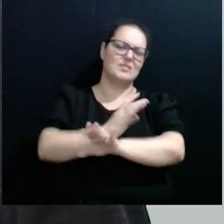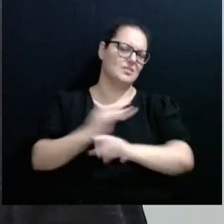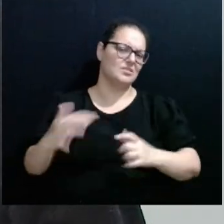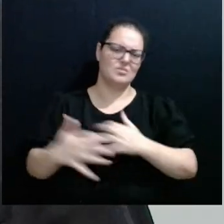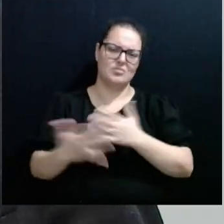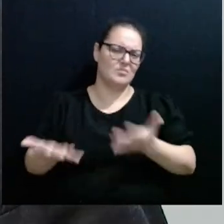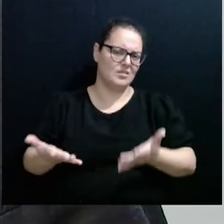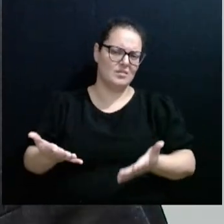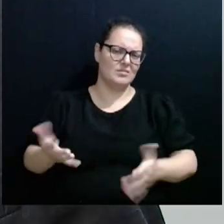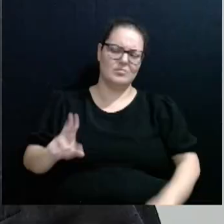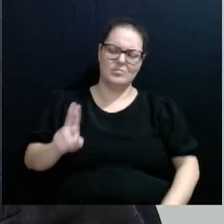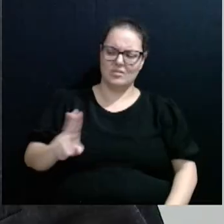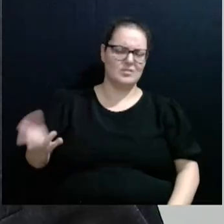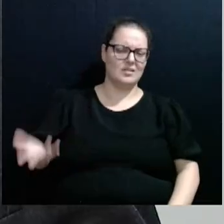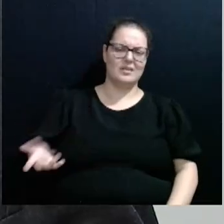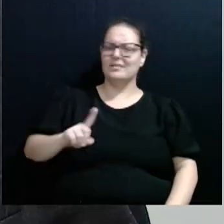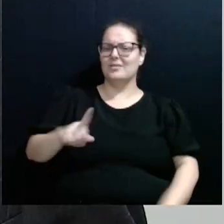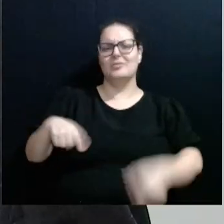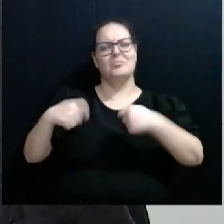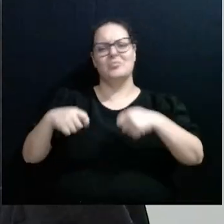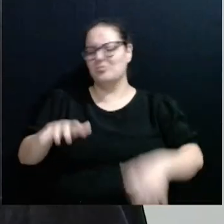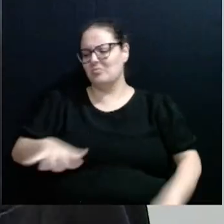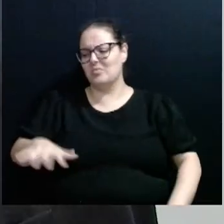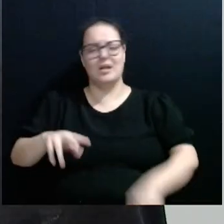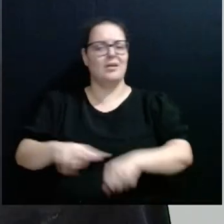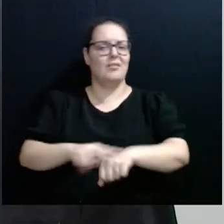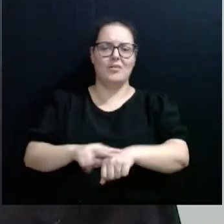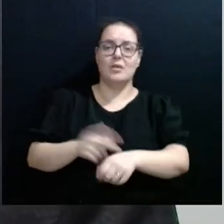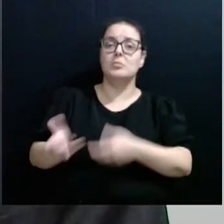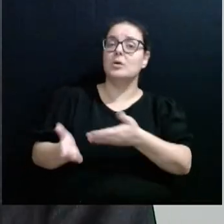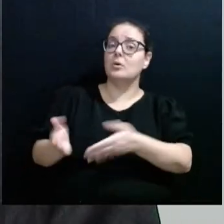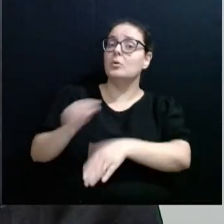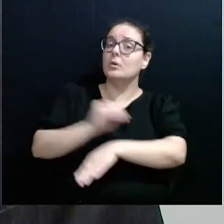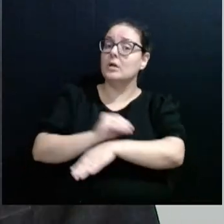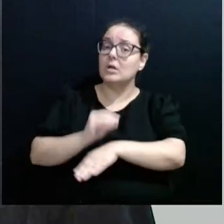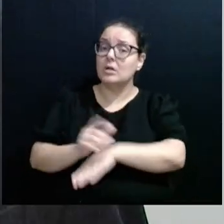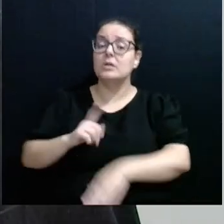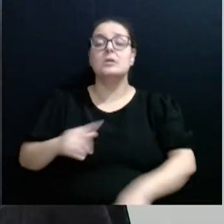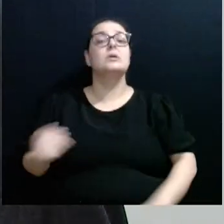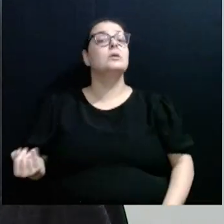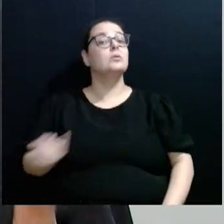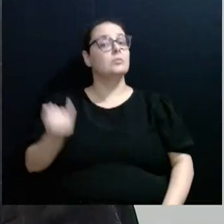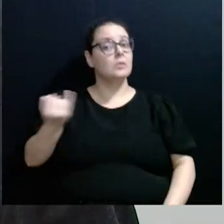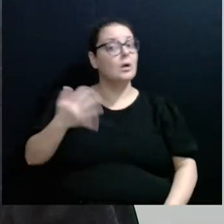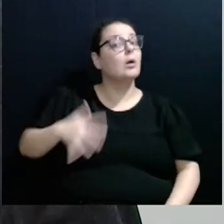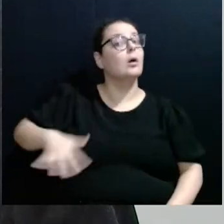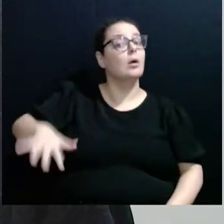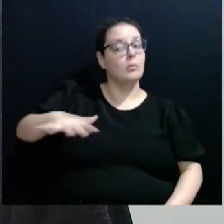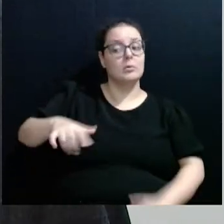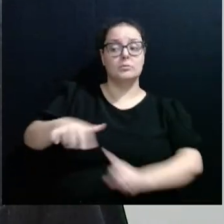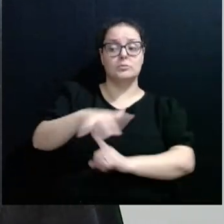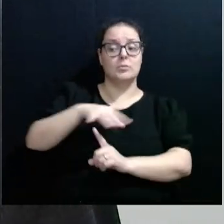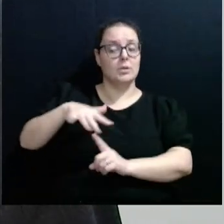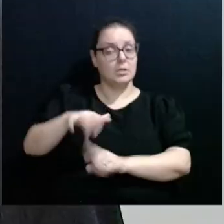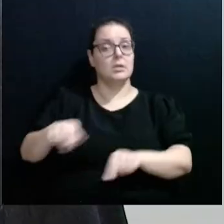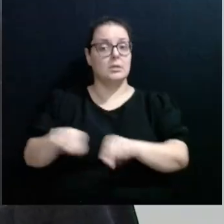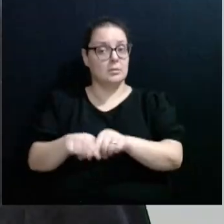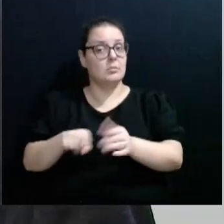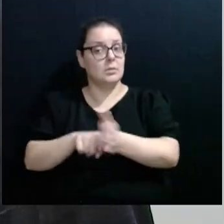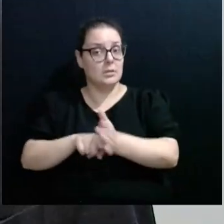não precisamos pegar uma área verde que está preservada, que tem uma importância inclusive ambiental, além da importância da pesquisa e da